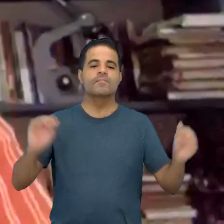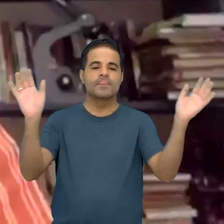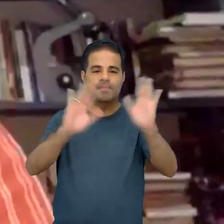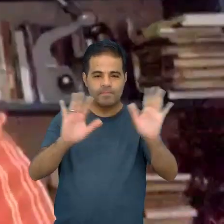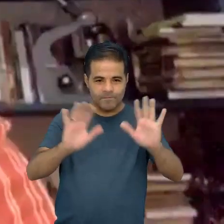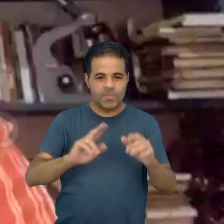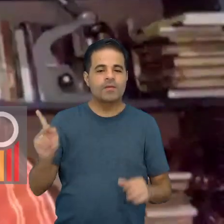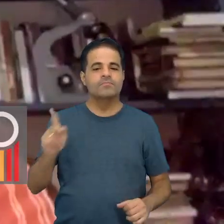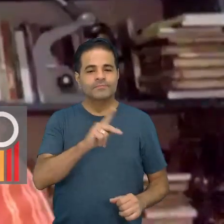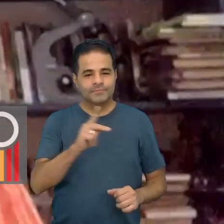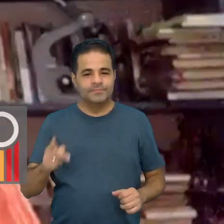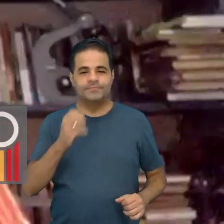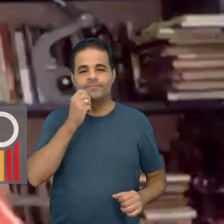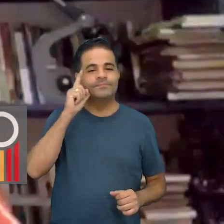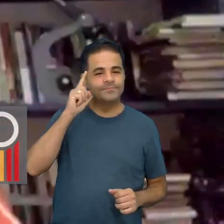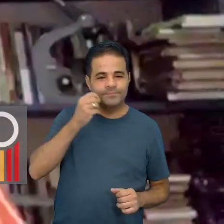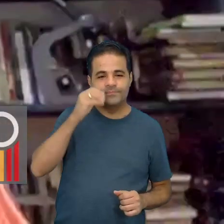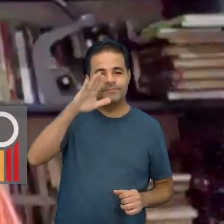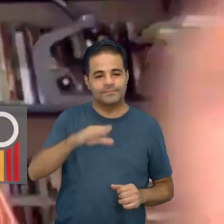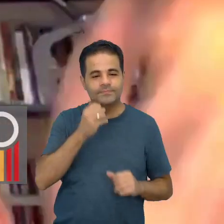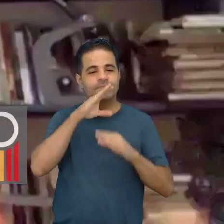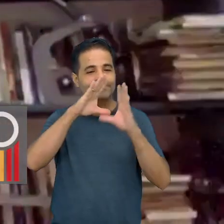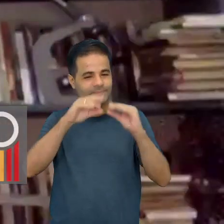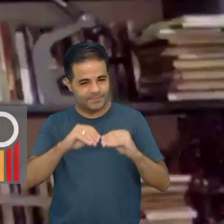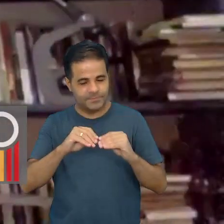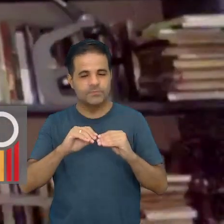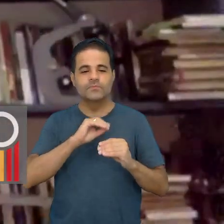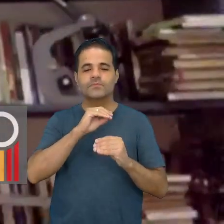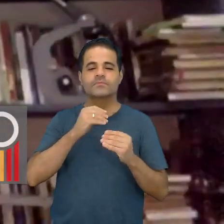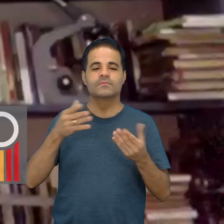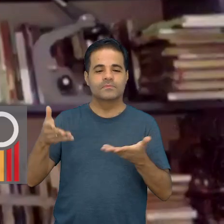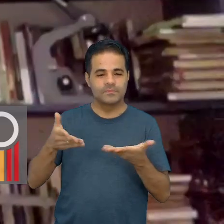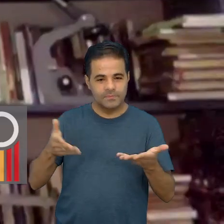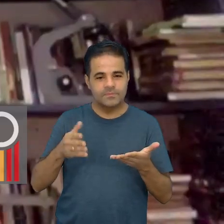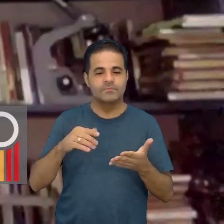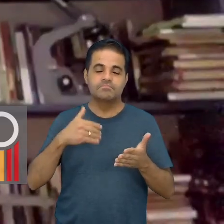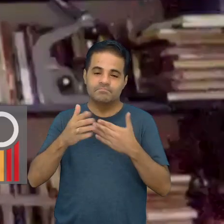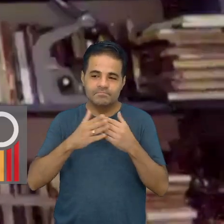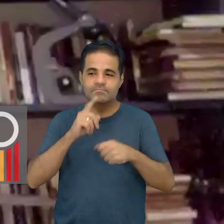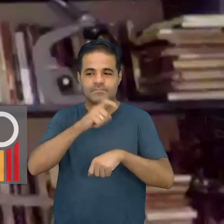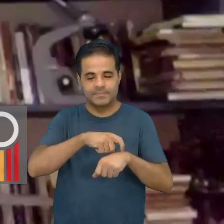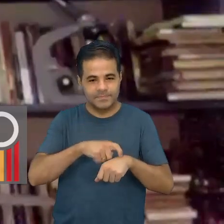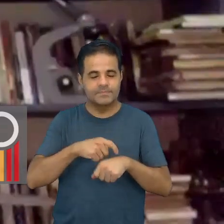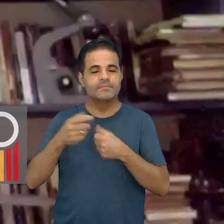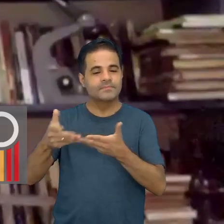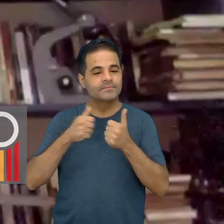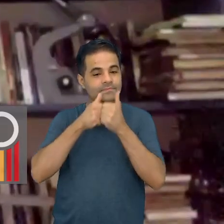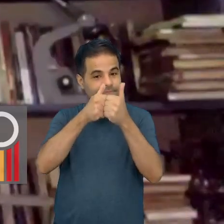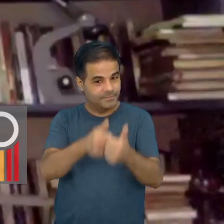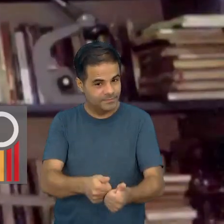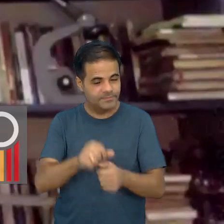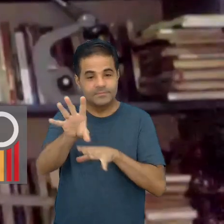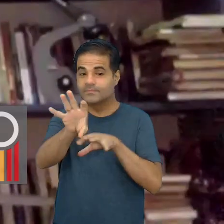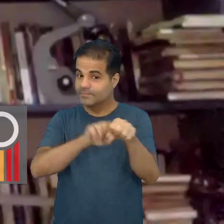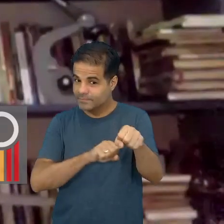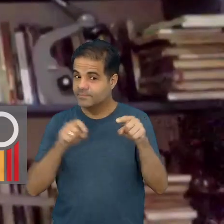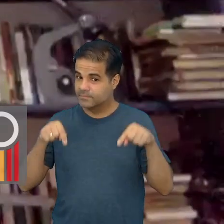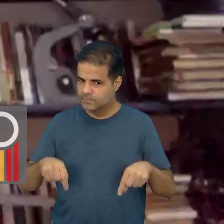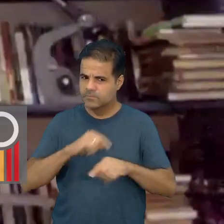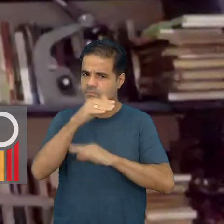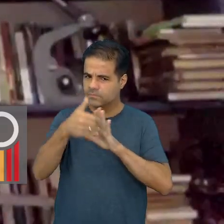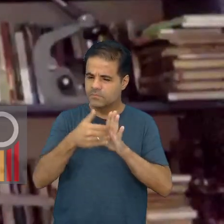Olá, professores, bom dia, boa tarde, boa noite, seja qual o momento que vocês estão acompanhando essa formação, né?